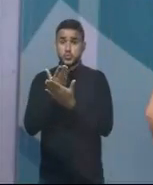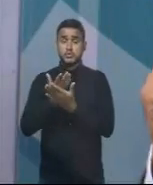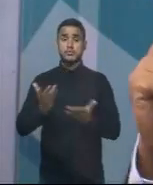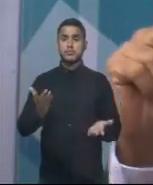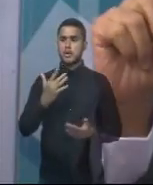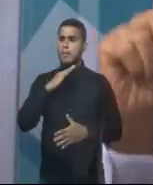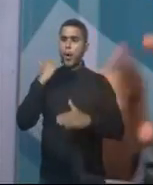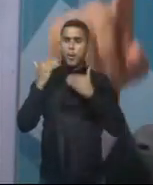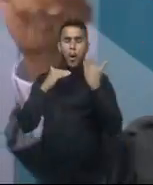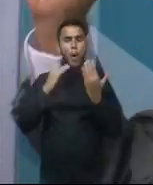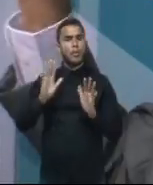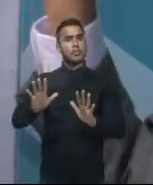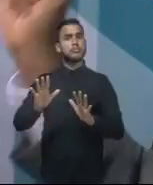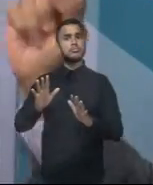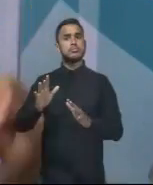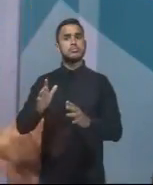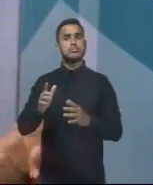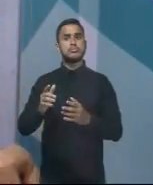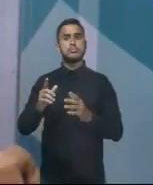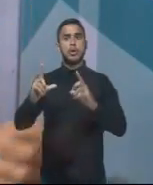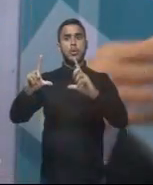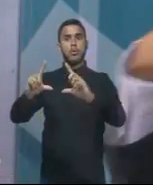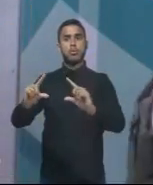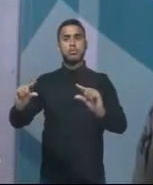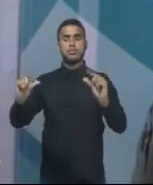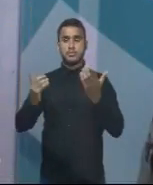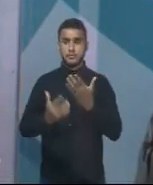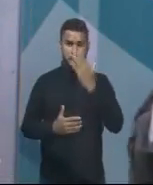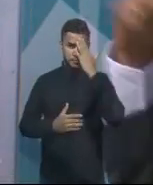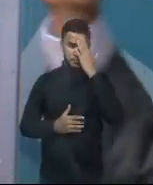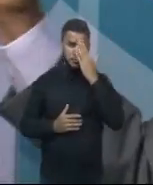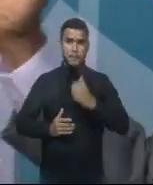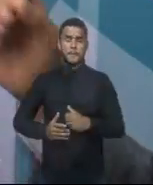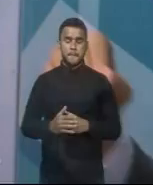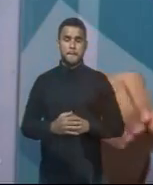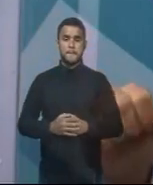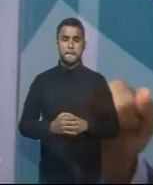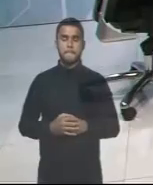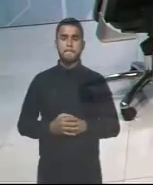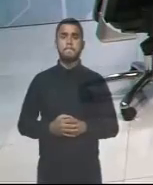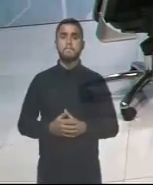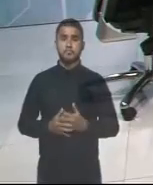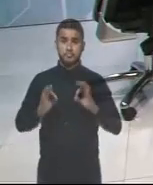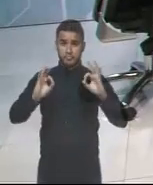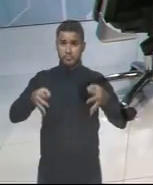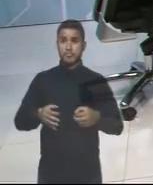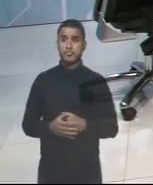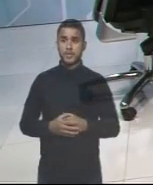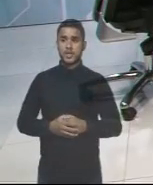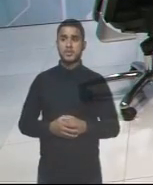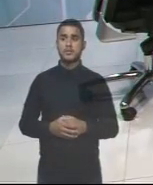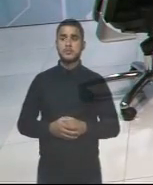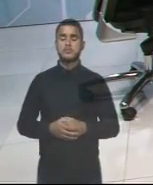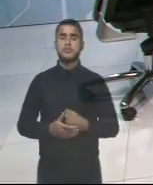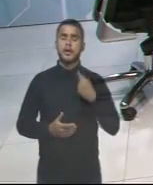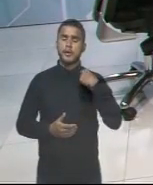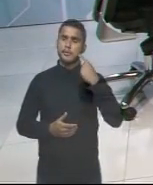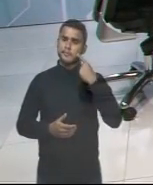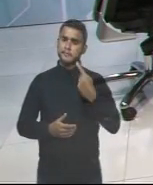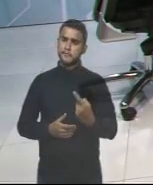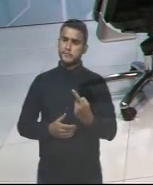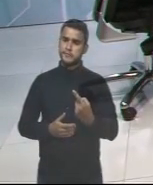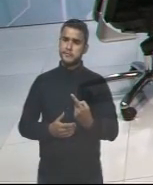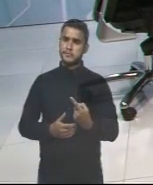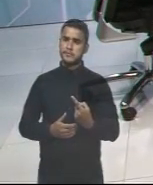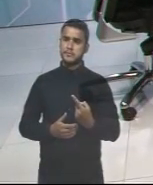que passaram a ter no mundo inteiro. E eu fico perplexo. Chamados Estados-nação, né? Desde a Revolução. E eu fico perplexo de